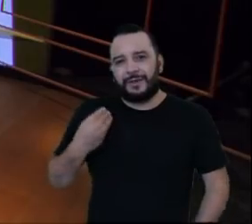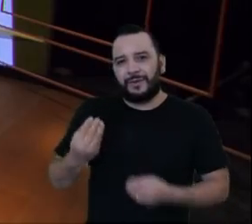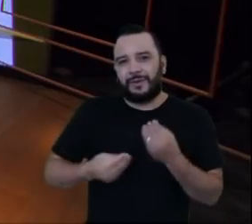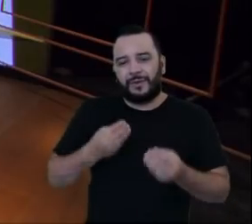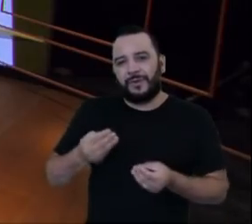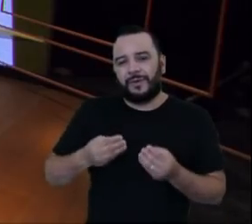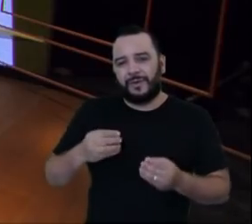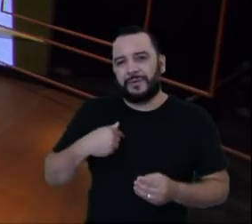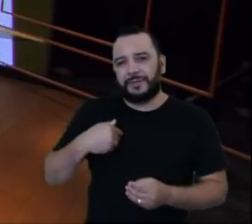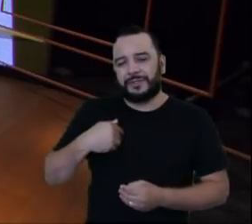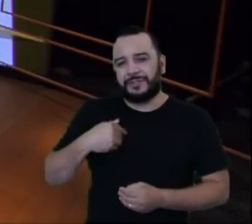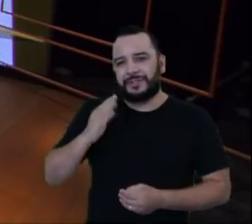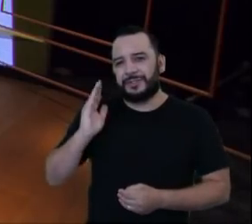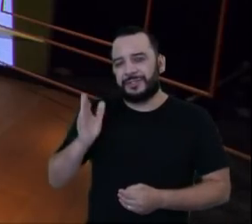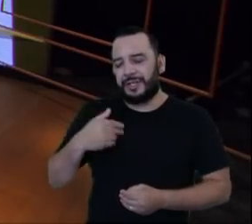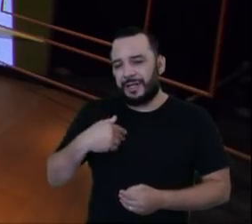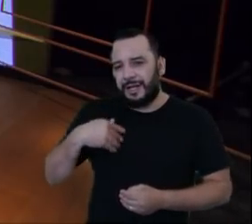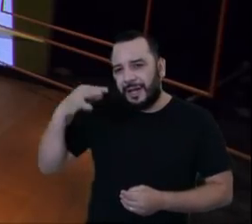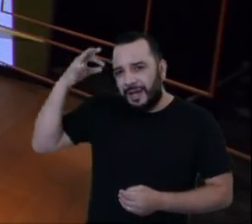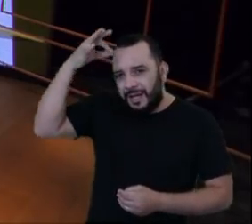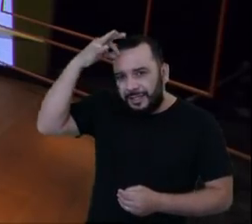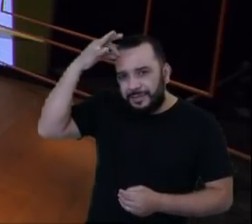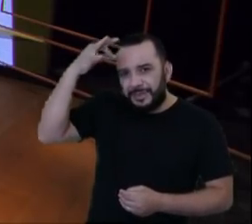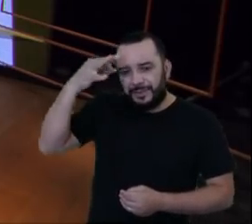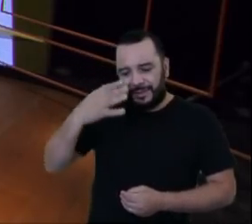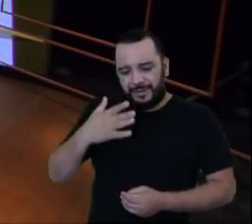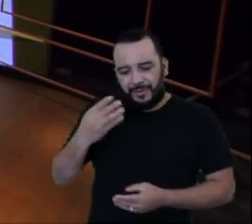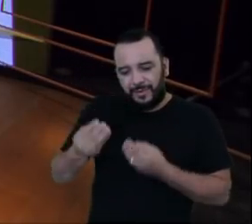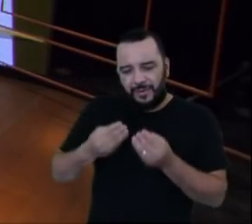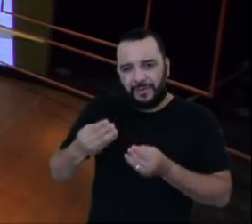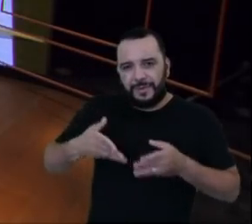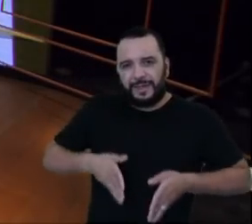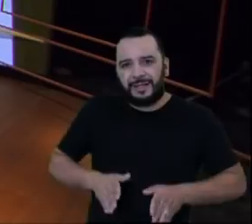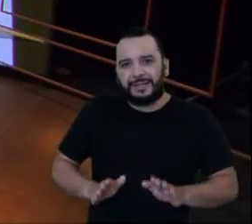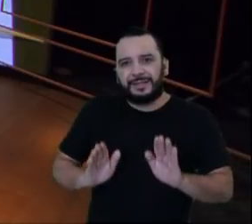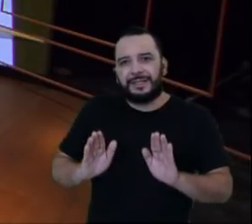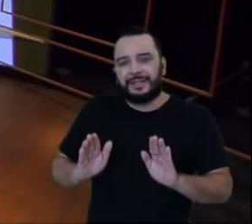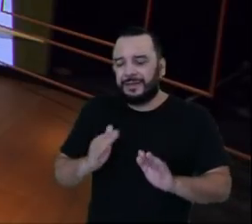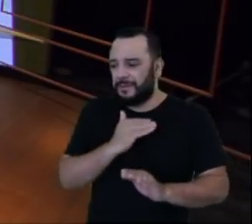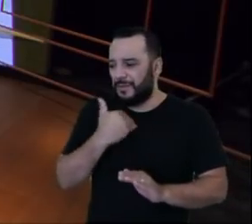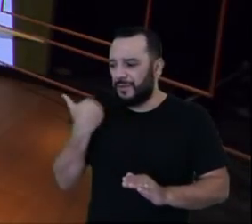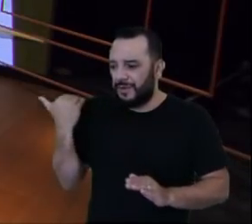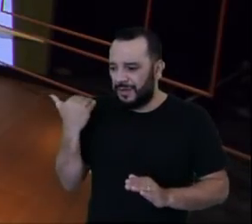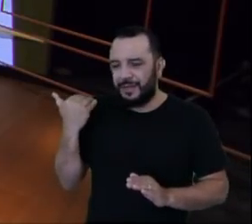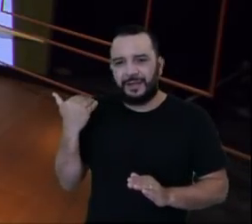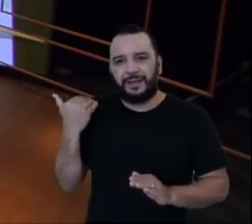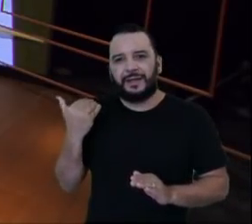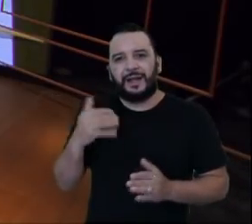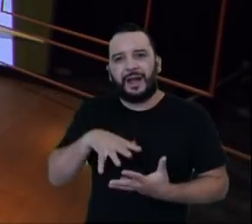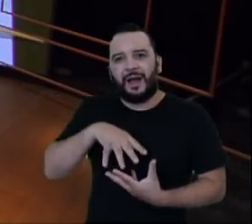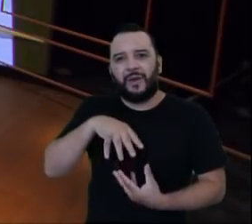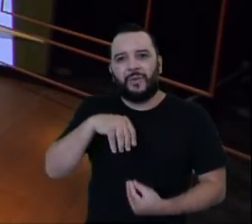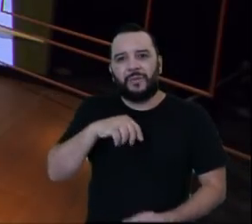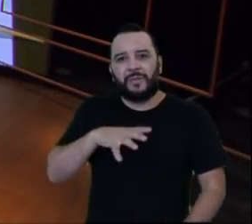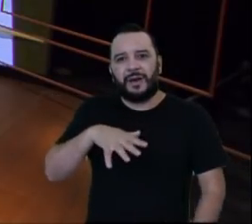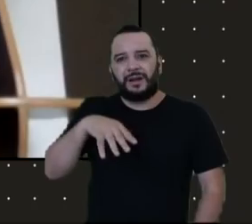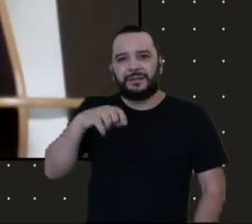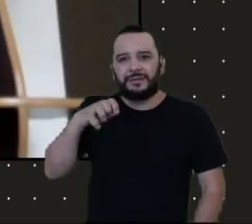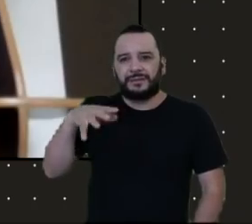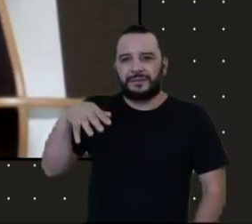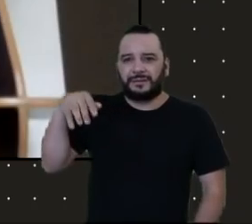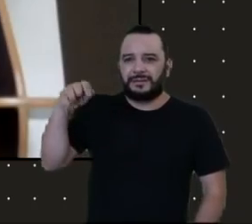E aí eu falei: bem, agora a tarefa passou a ser realmente só minha, né? Ela passou